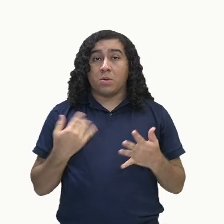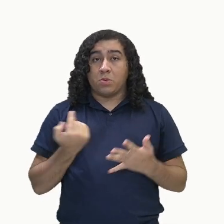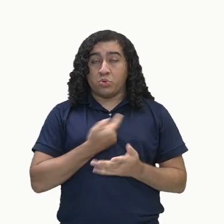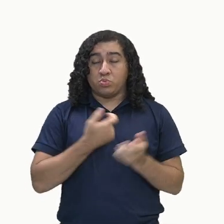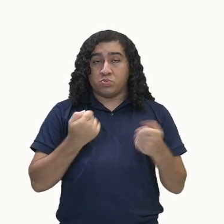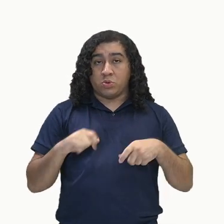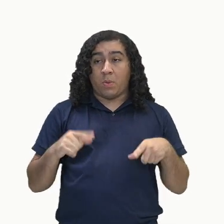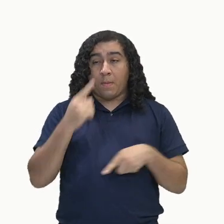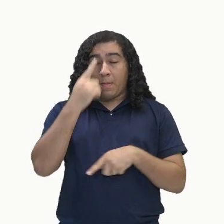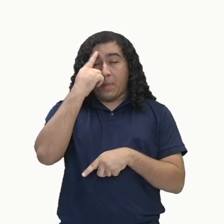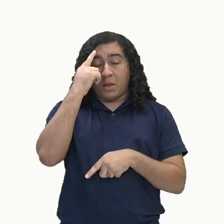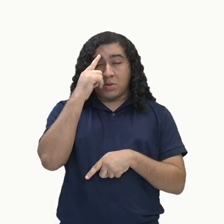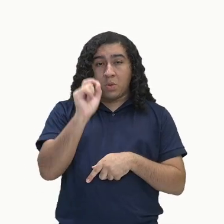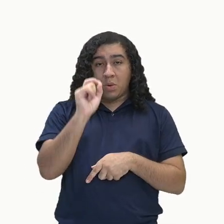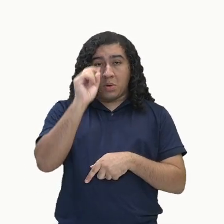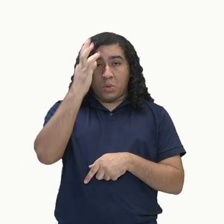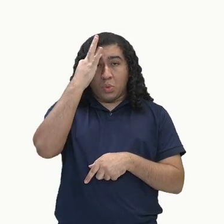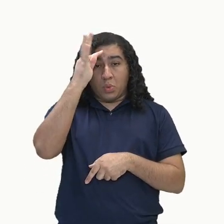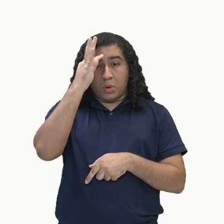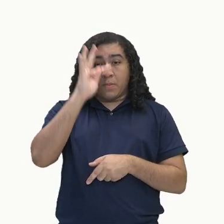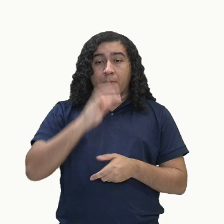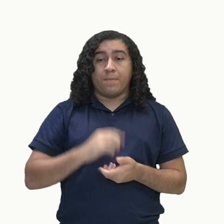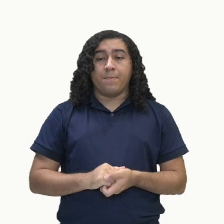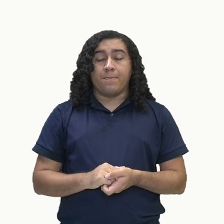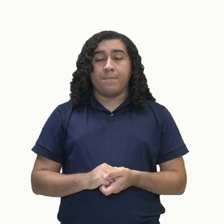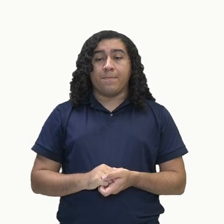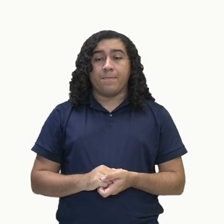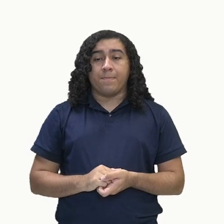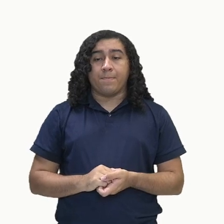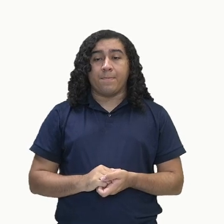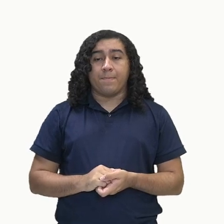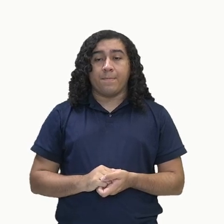dizer que, além da